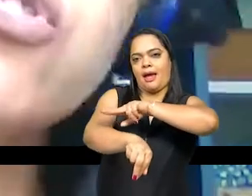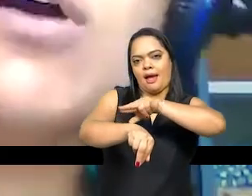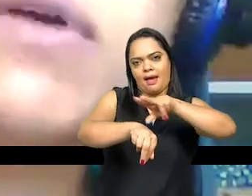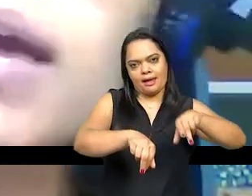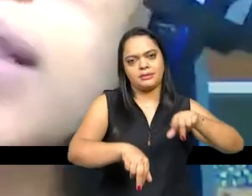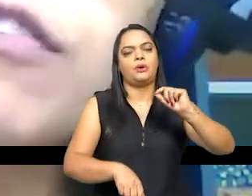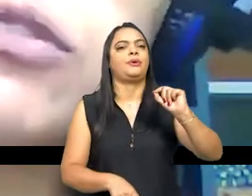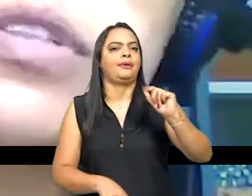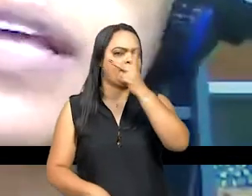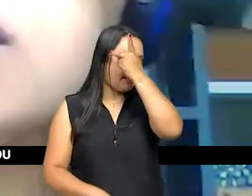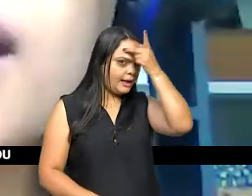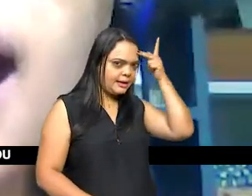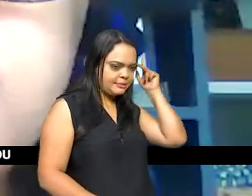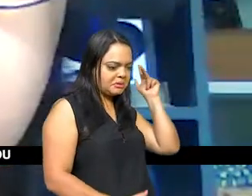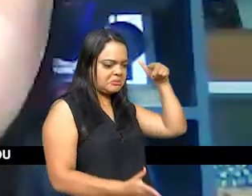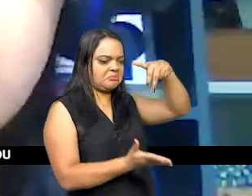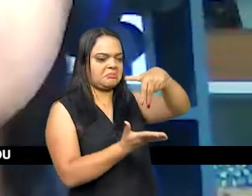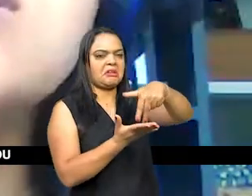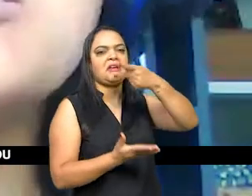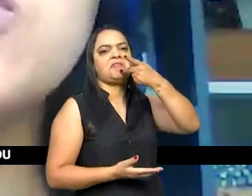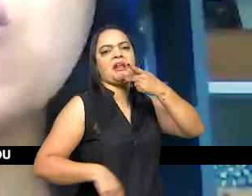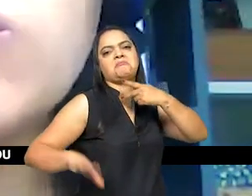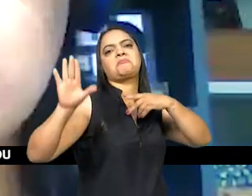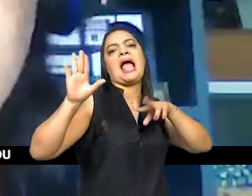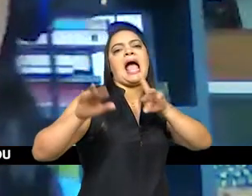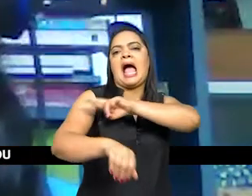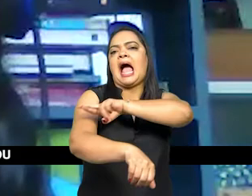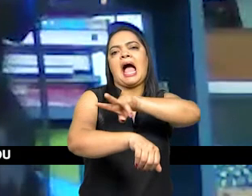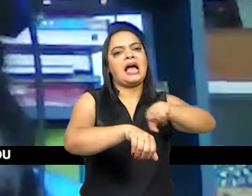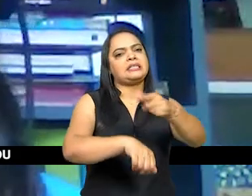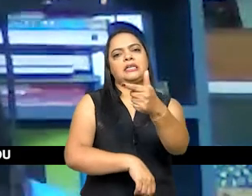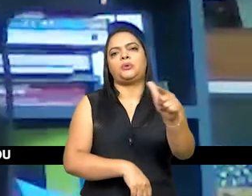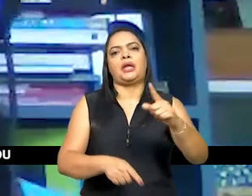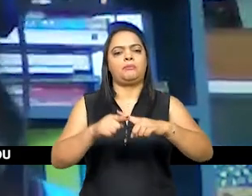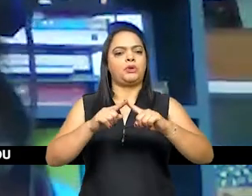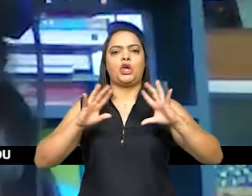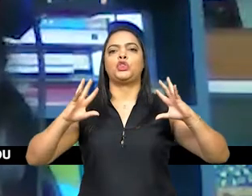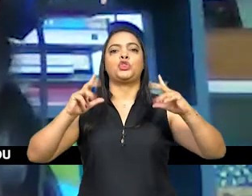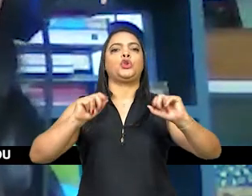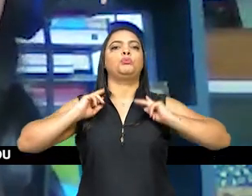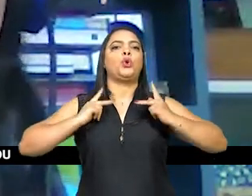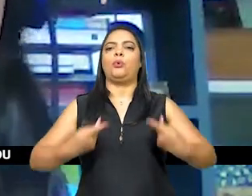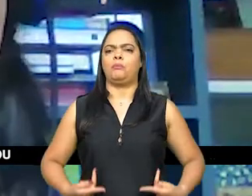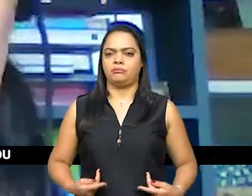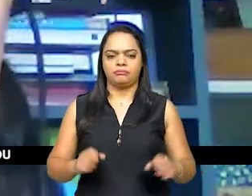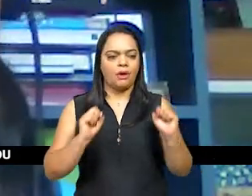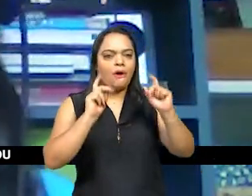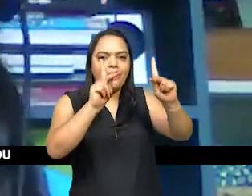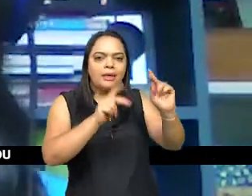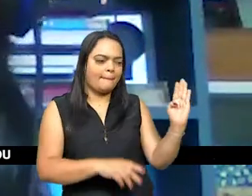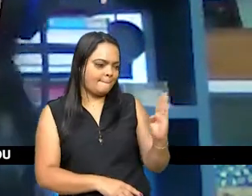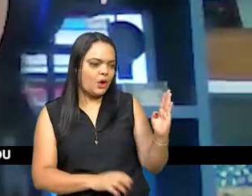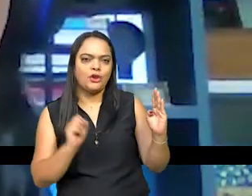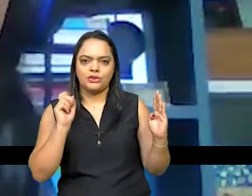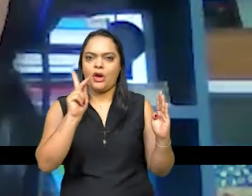comum surgir alguém que levanta o dedo e diz que raças não existem porque somos todos humanos, ok? Do ponto de vista biológico,